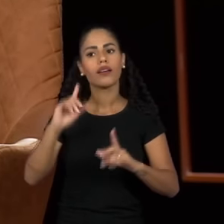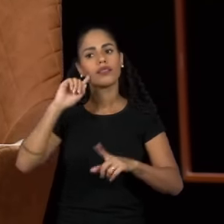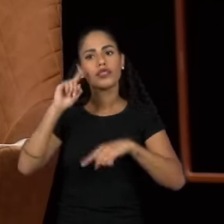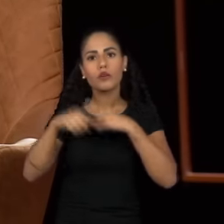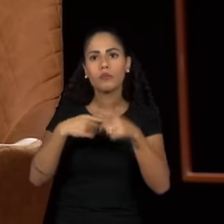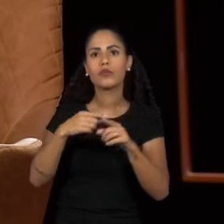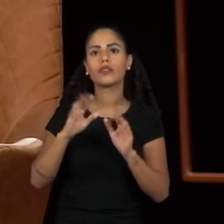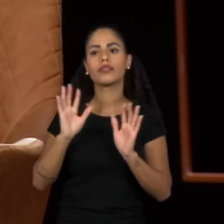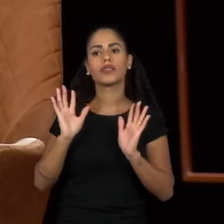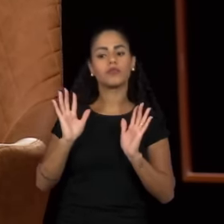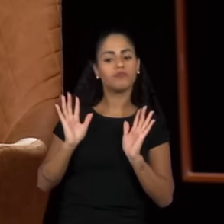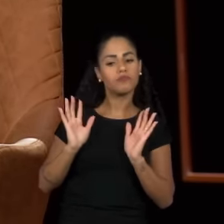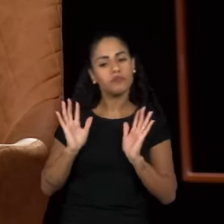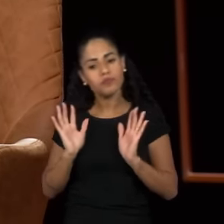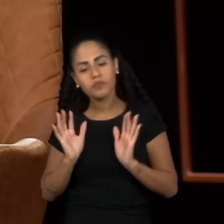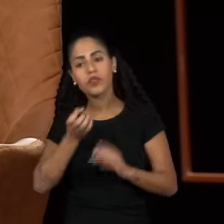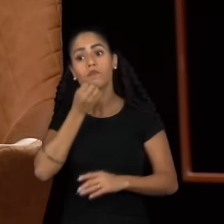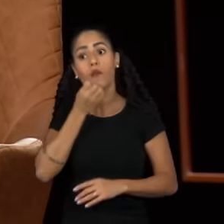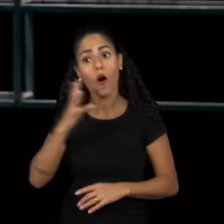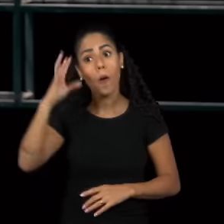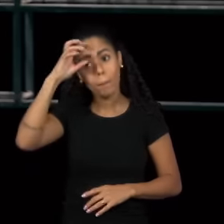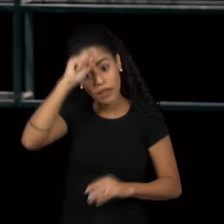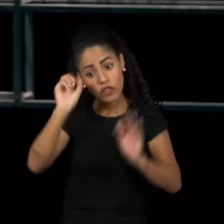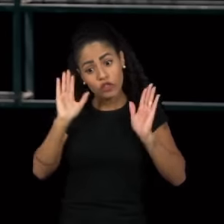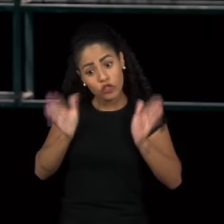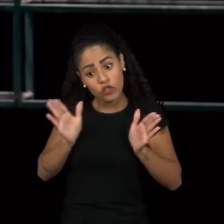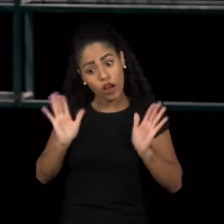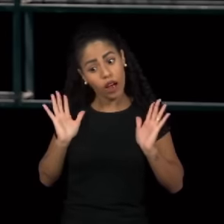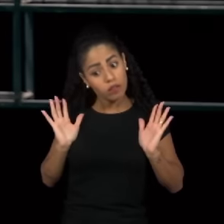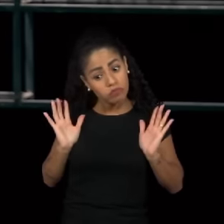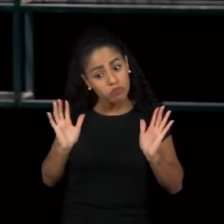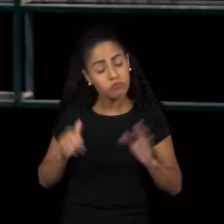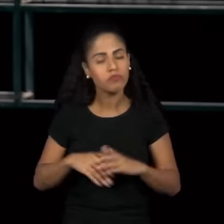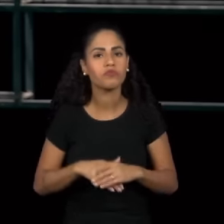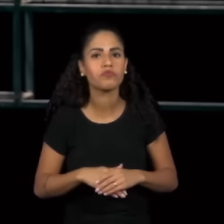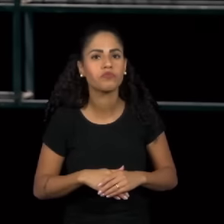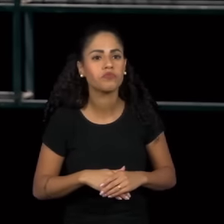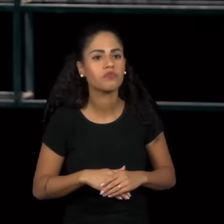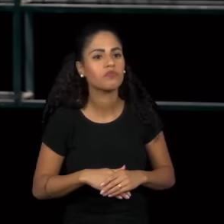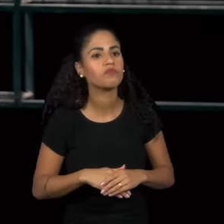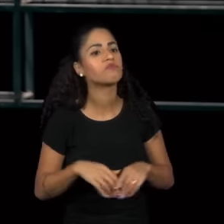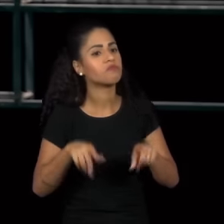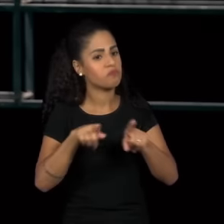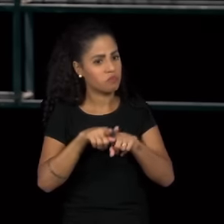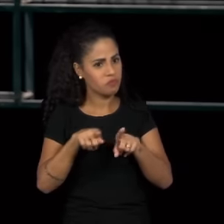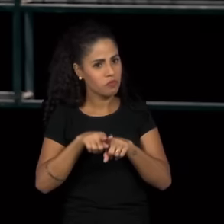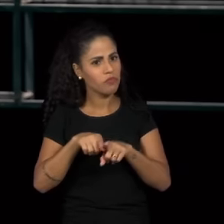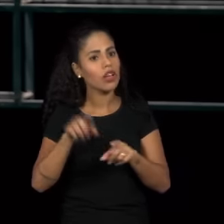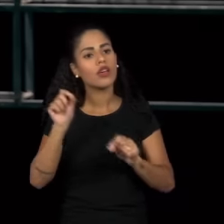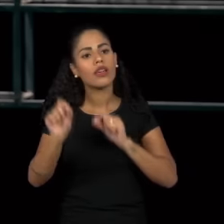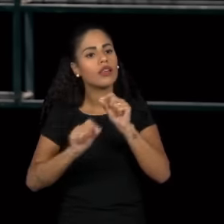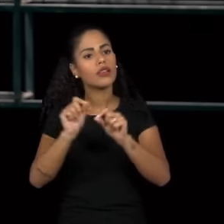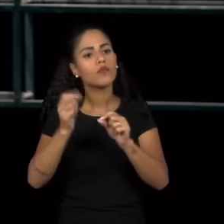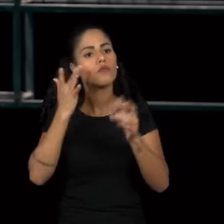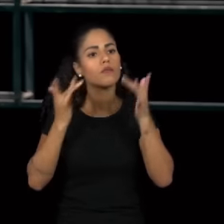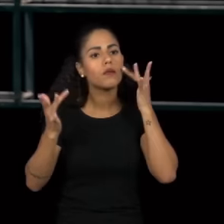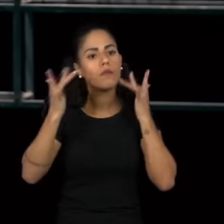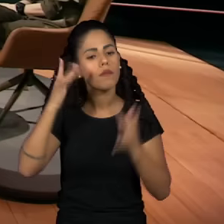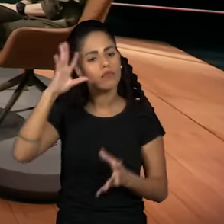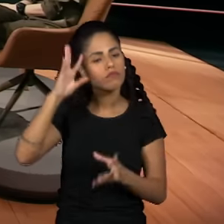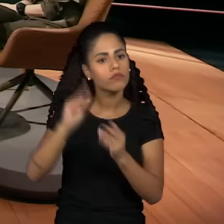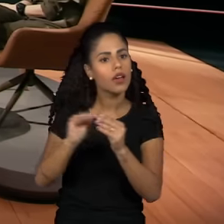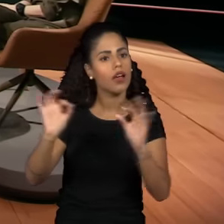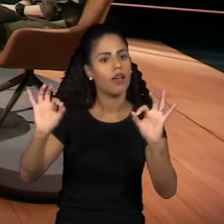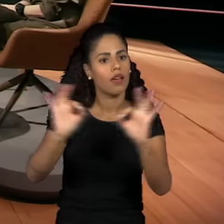fala, acho que já deu minha cota. Agora, o espetáculo de conclusão do curso foi dirigido pelo Gerald